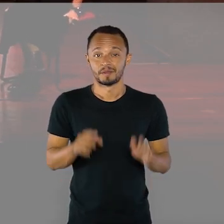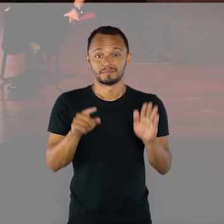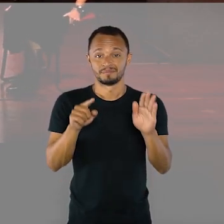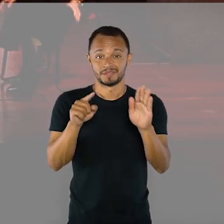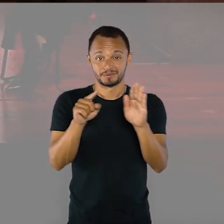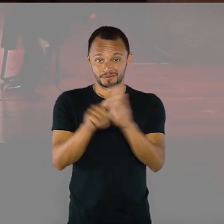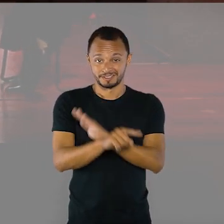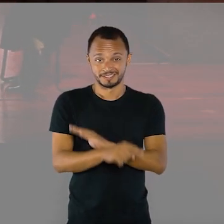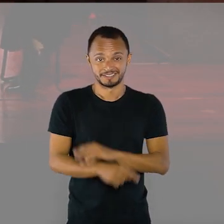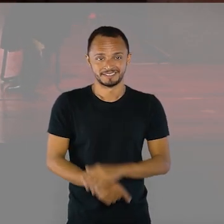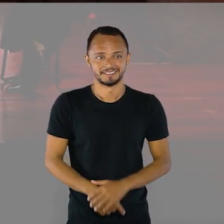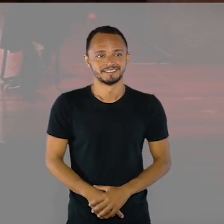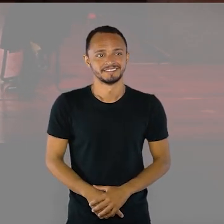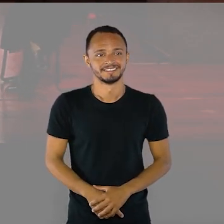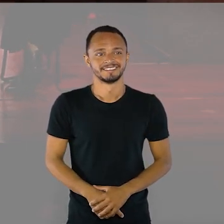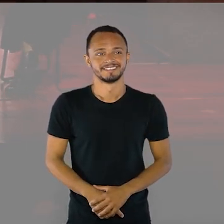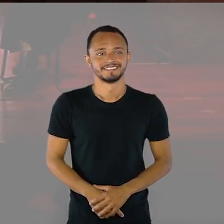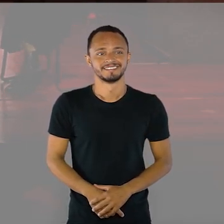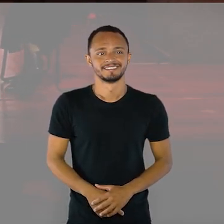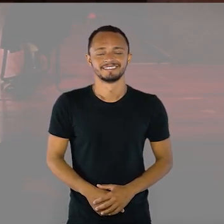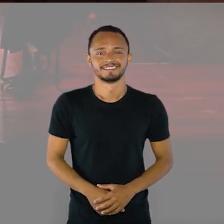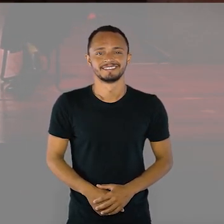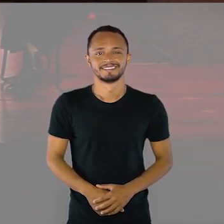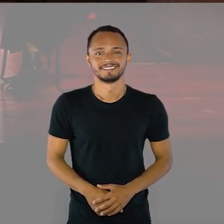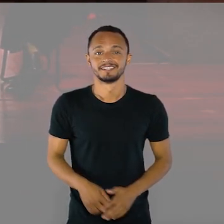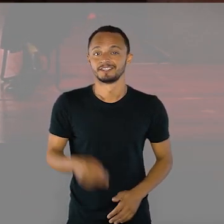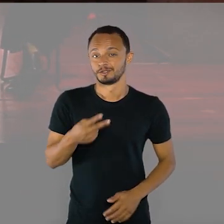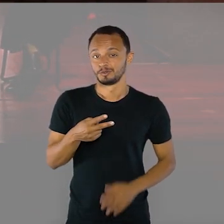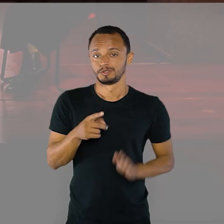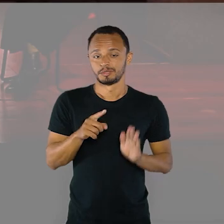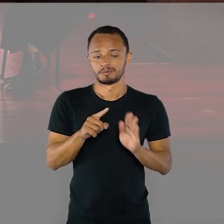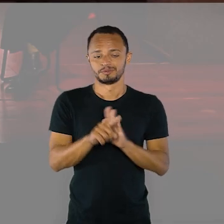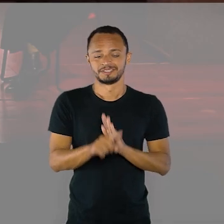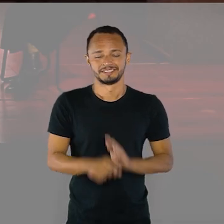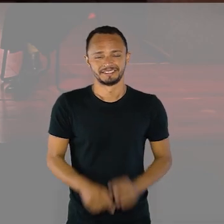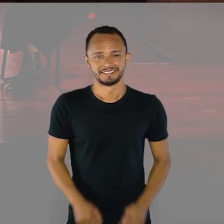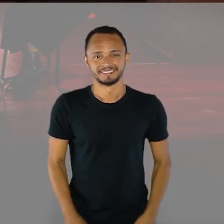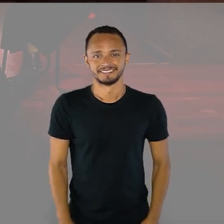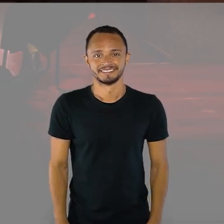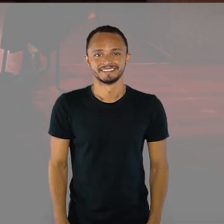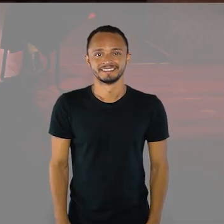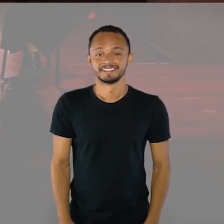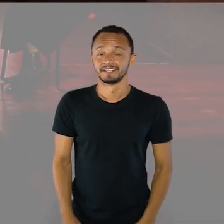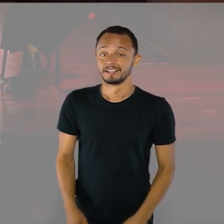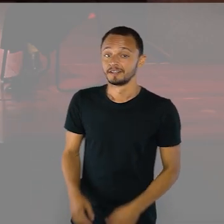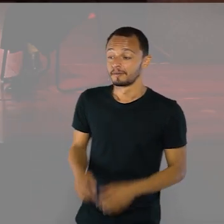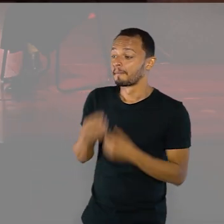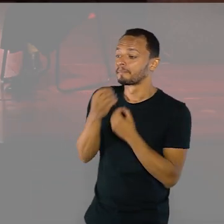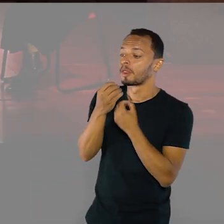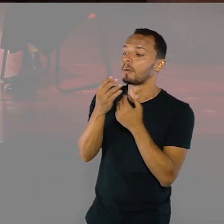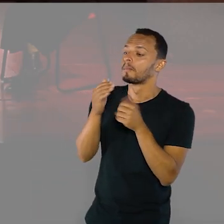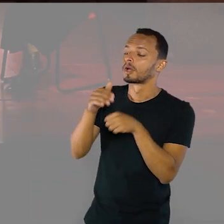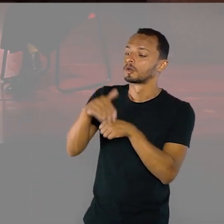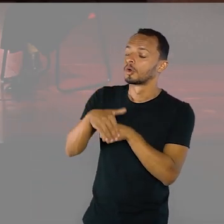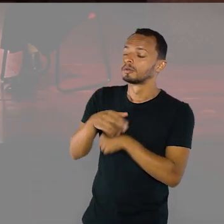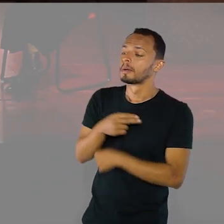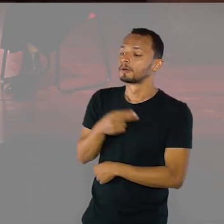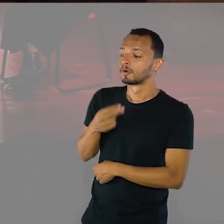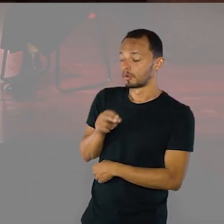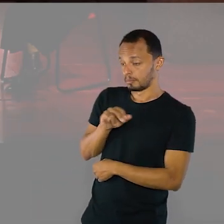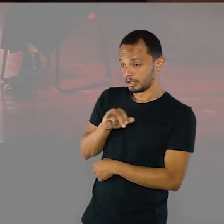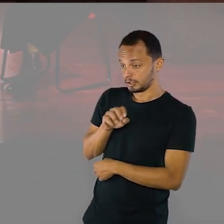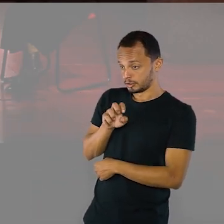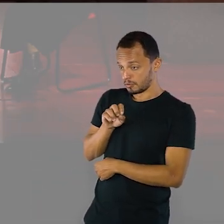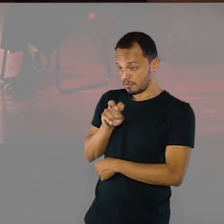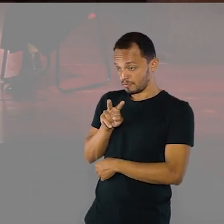Você? 2 perguntas já, você ali. Tá ligado. Tá. Boa noite, como é que você chama? Boa noite, é Giovanni. É